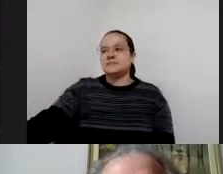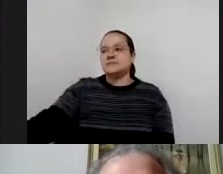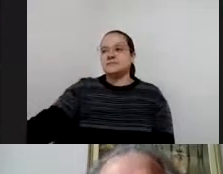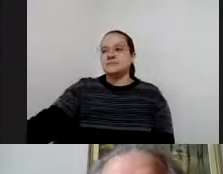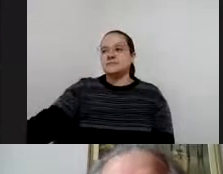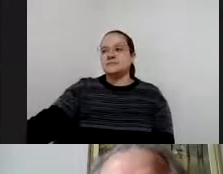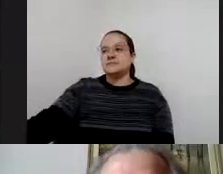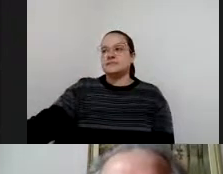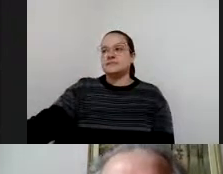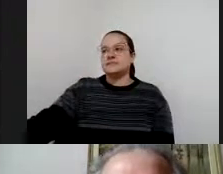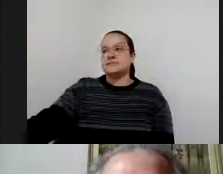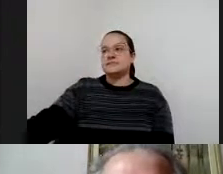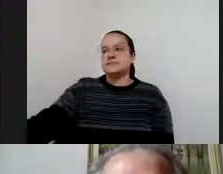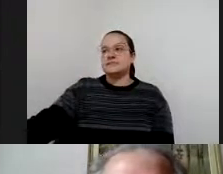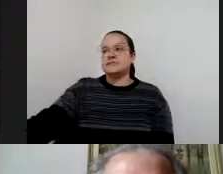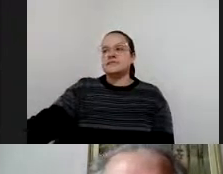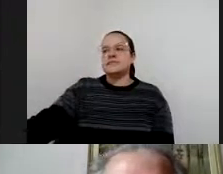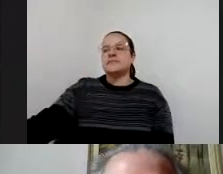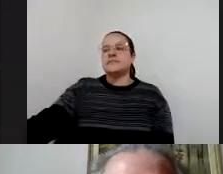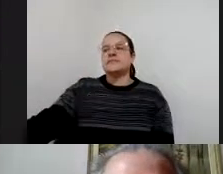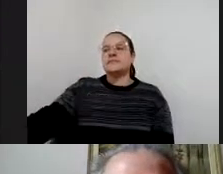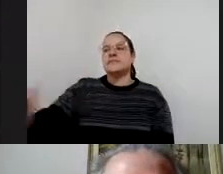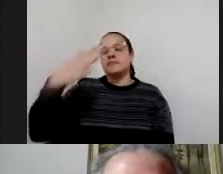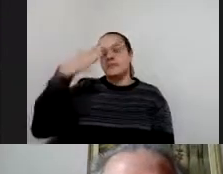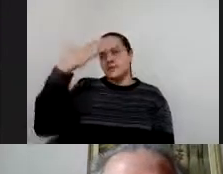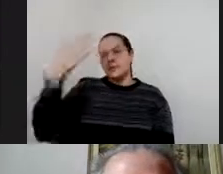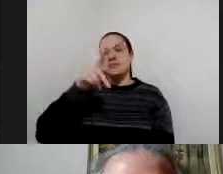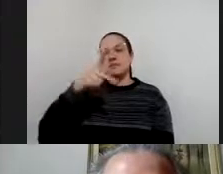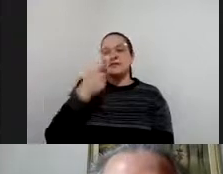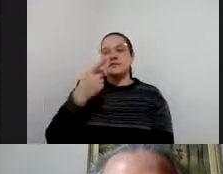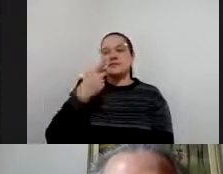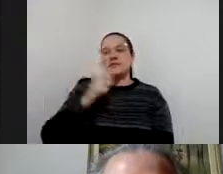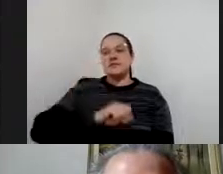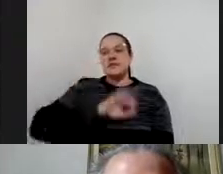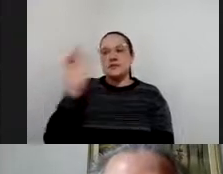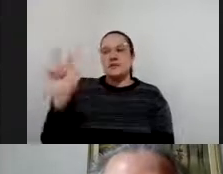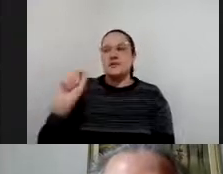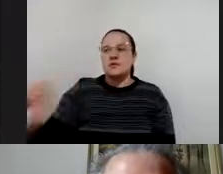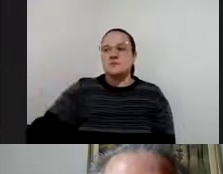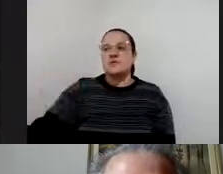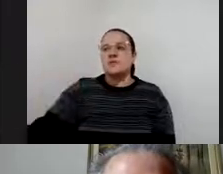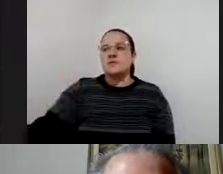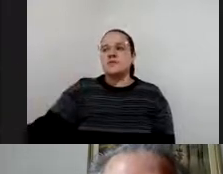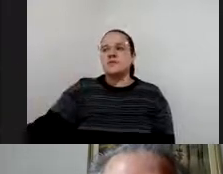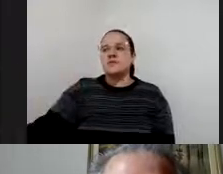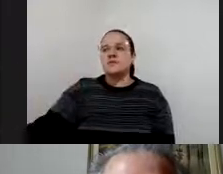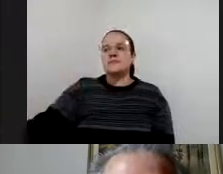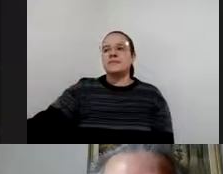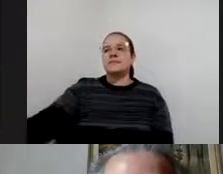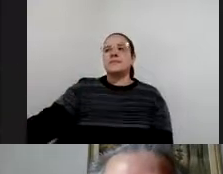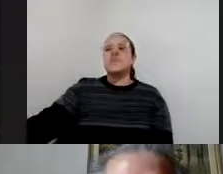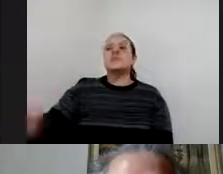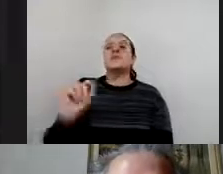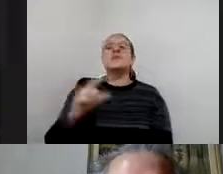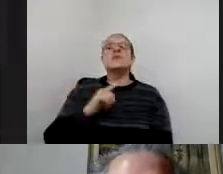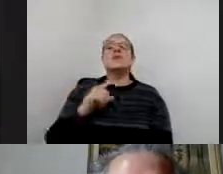Obrigada, Cal. Obrigada aí pelos esclarecimentos. Uma outra coisa que a gente vai ter também no aniversário da Lei de Cotas,